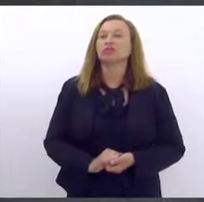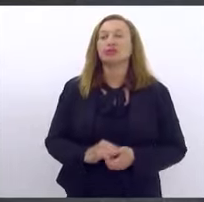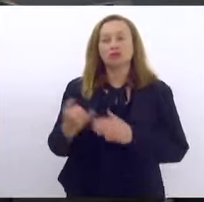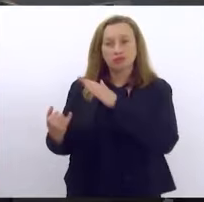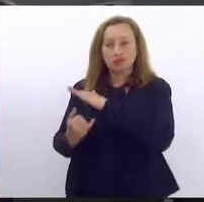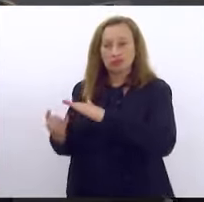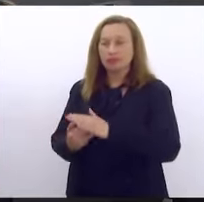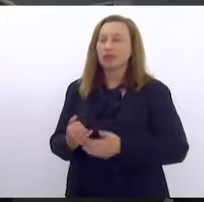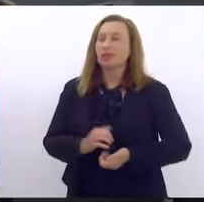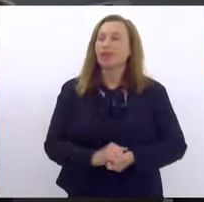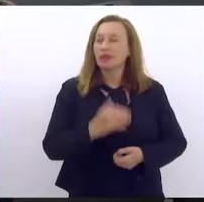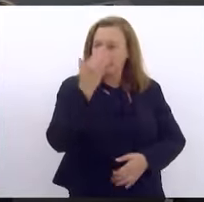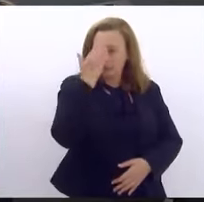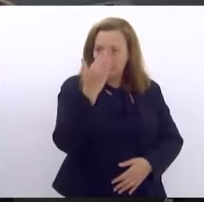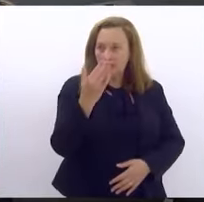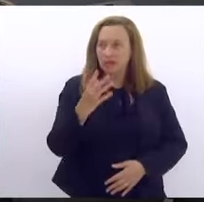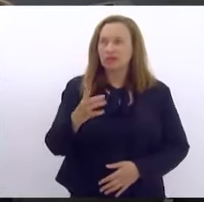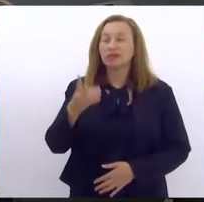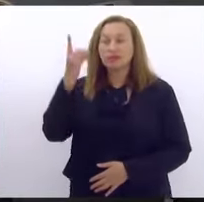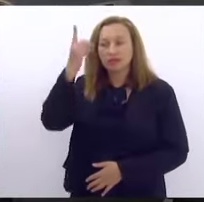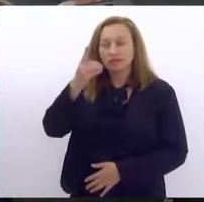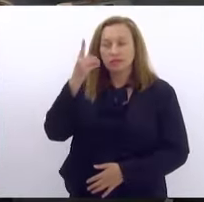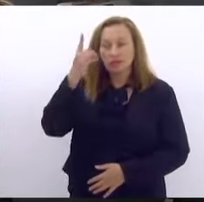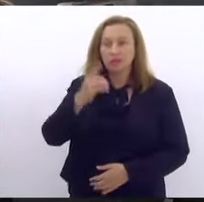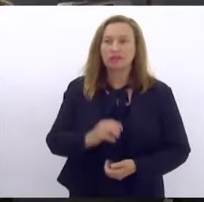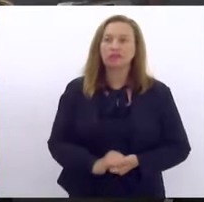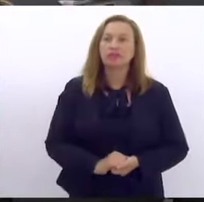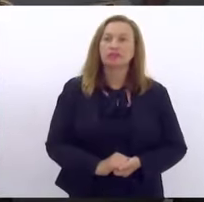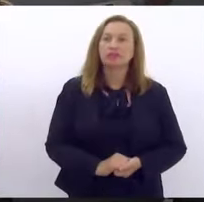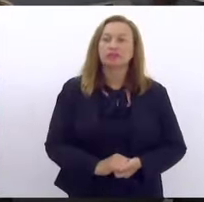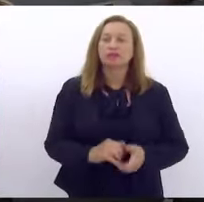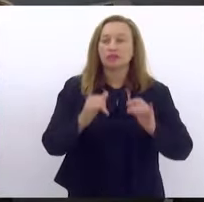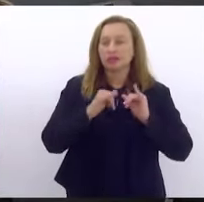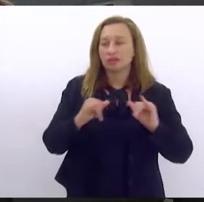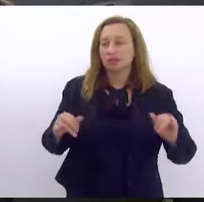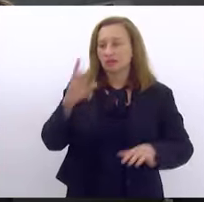instituição. Obrigado, Ana. Nosso nome, deputado. Declarar, presidente.